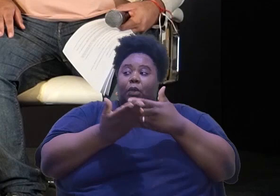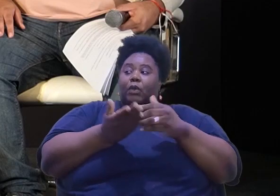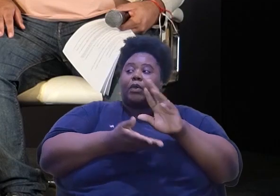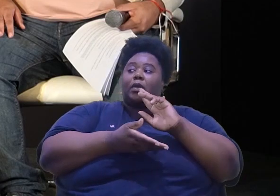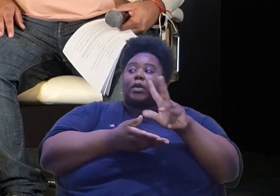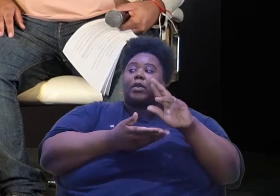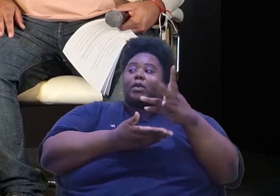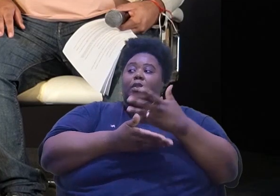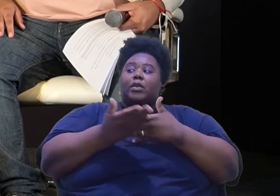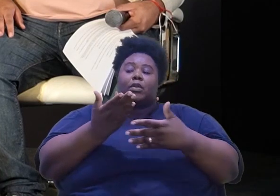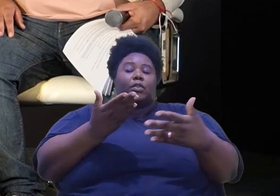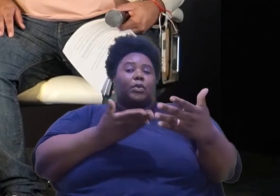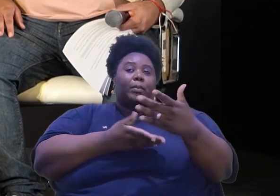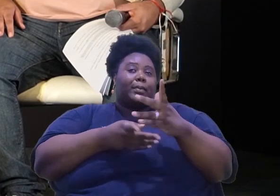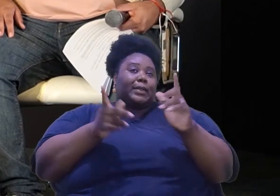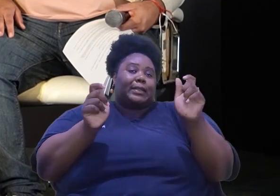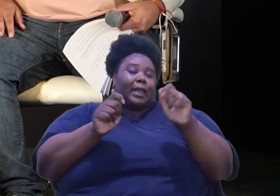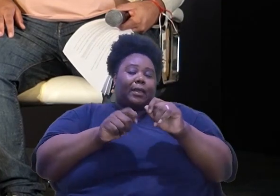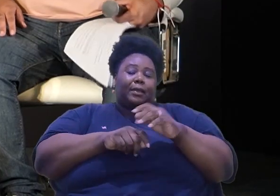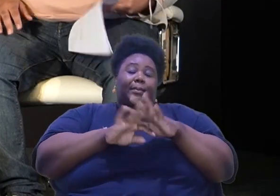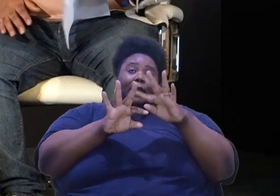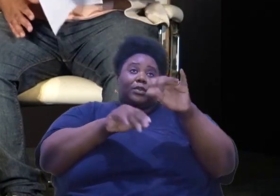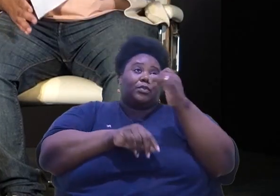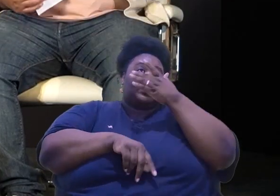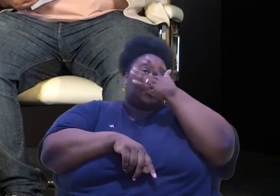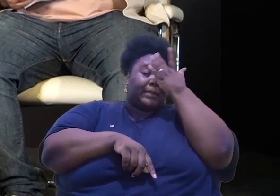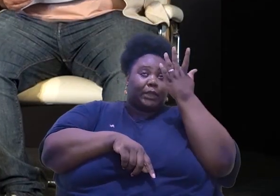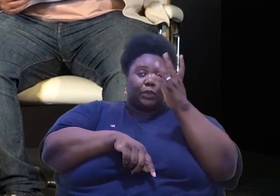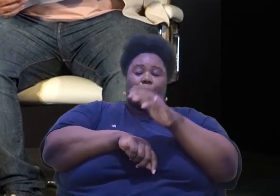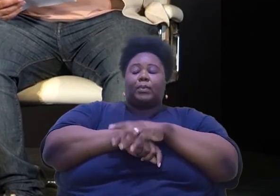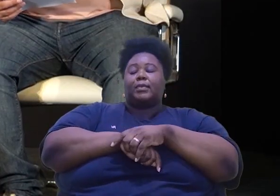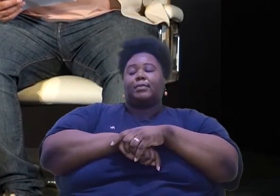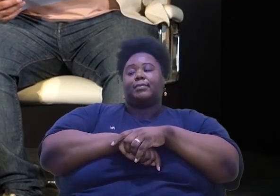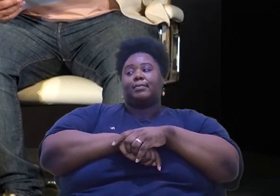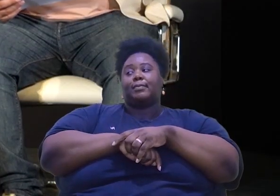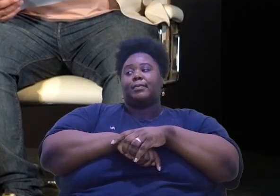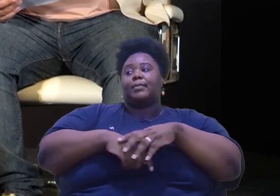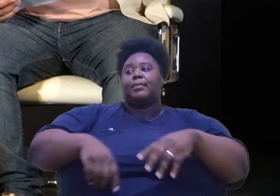é uma troca possível para todo mundo, né?